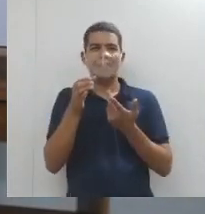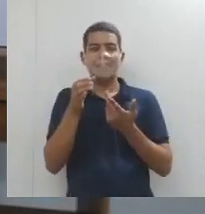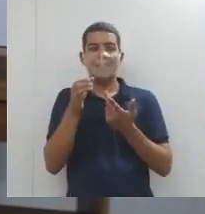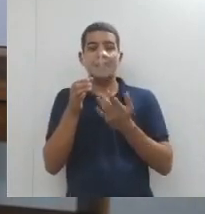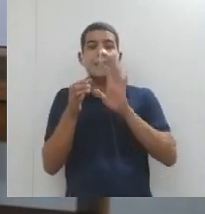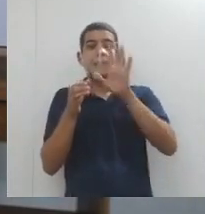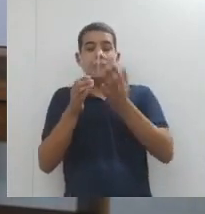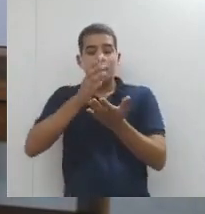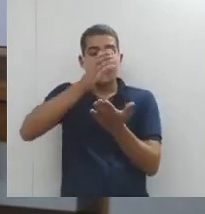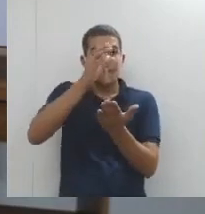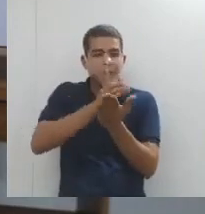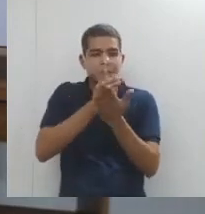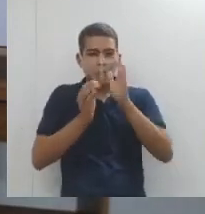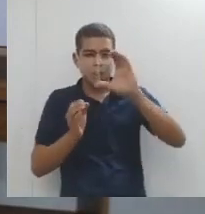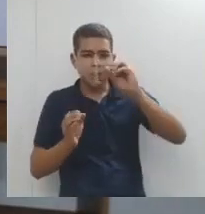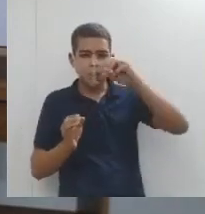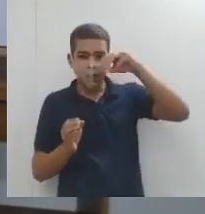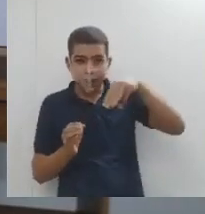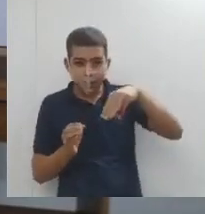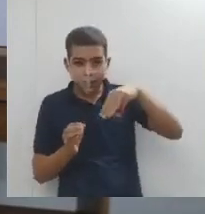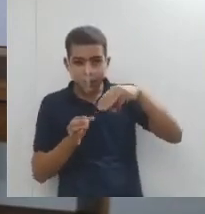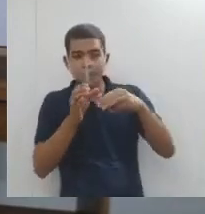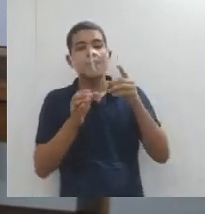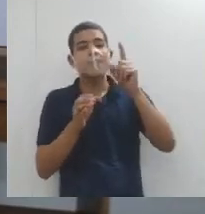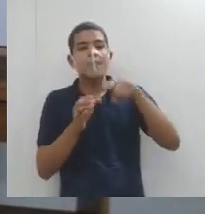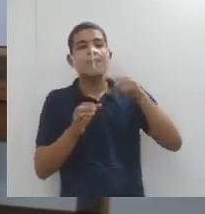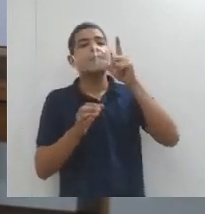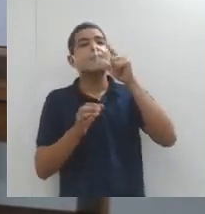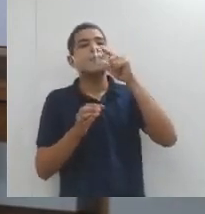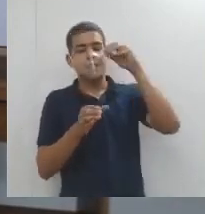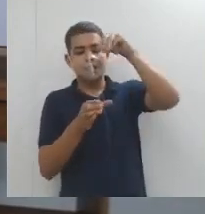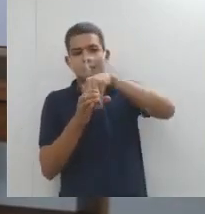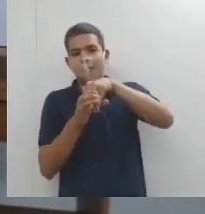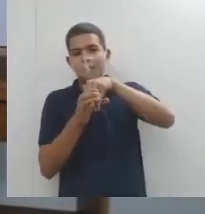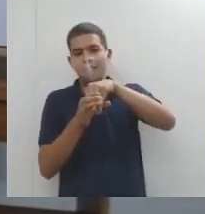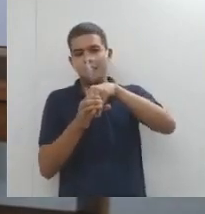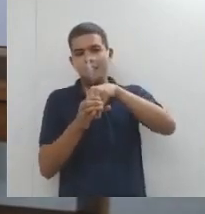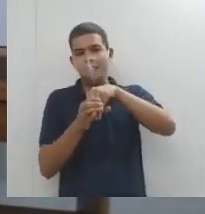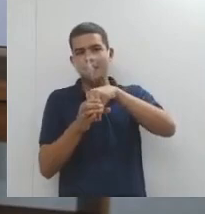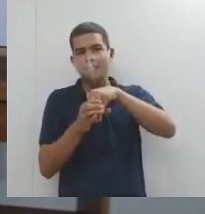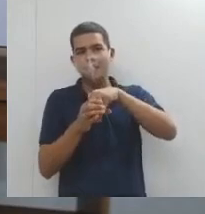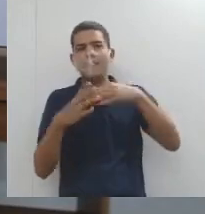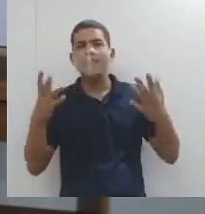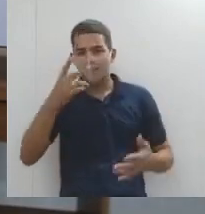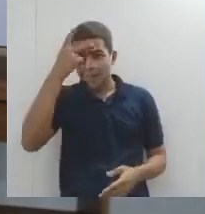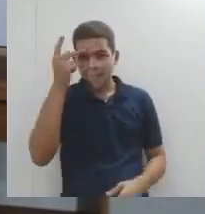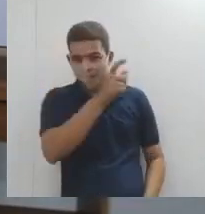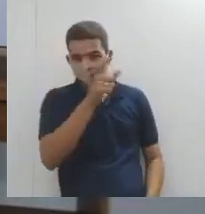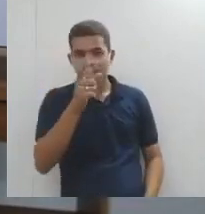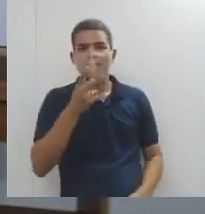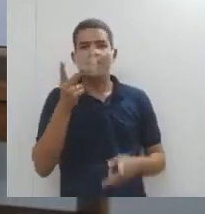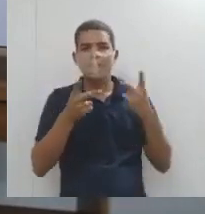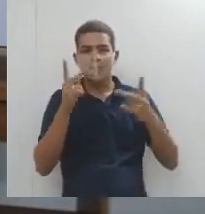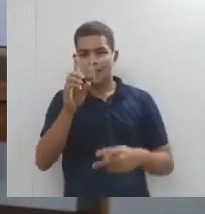é copo com água. Garrafa com água. Agora vejam se as pessoas, no padrão formal, no